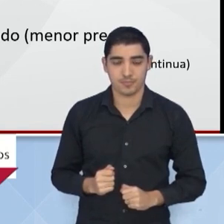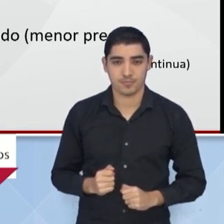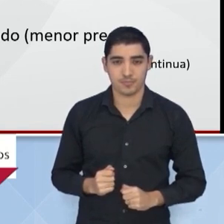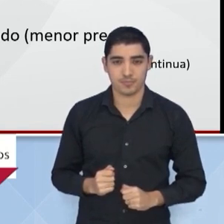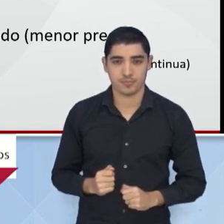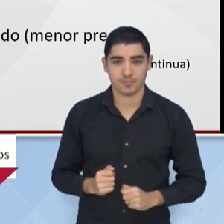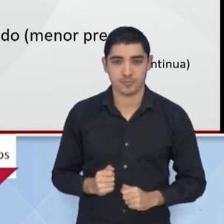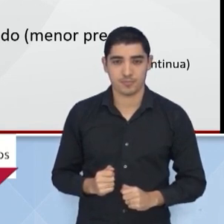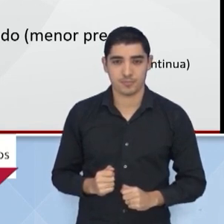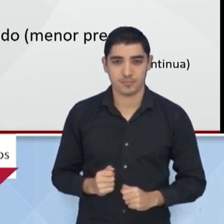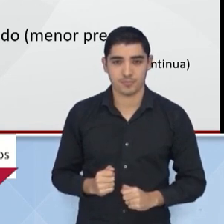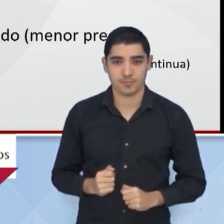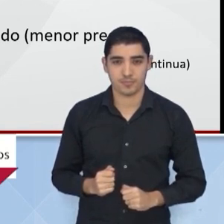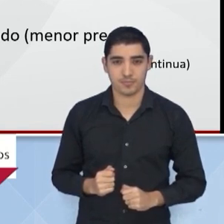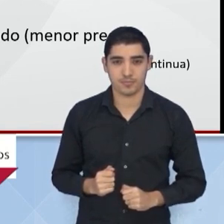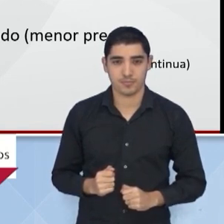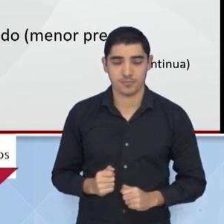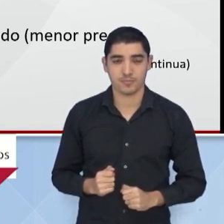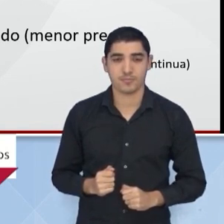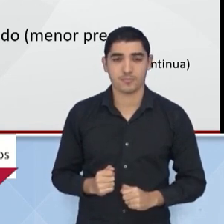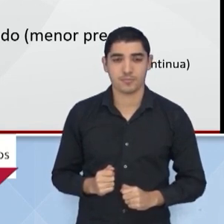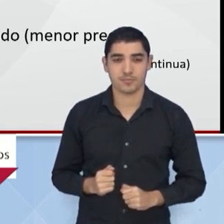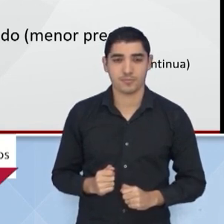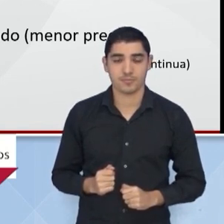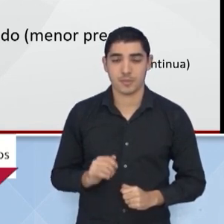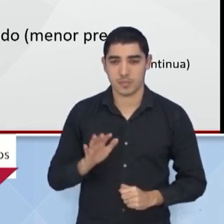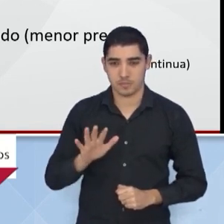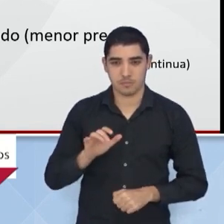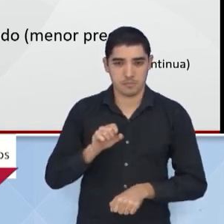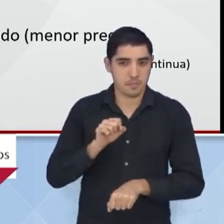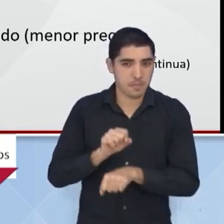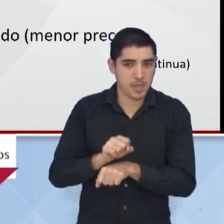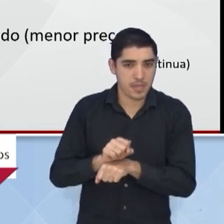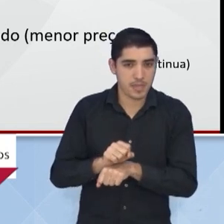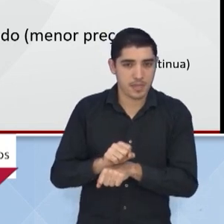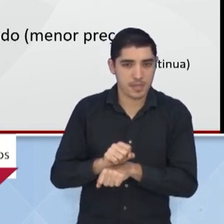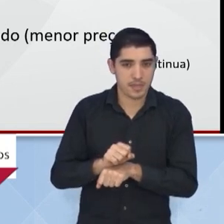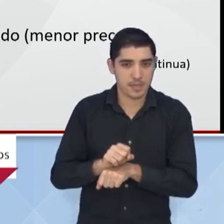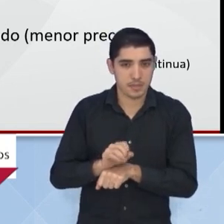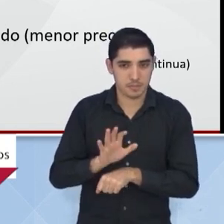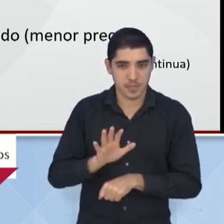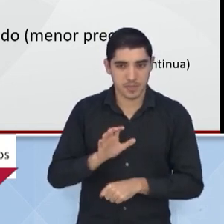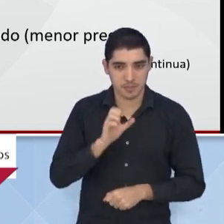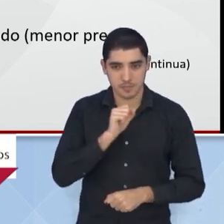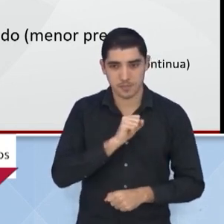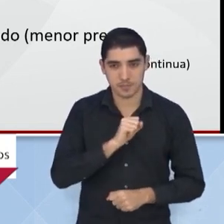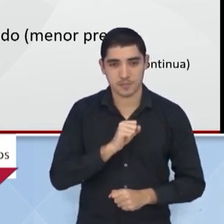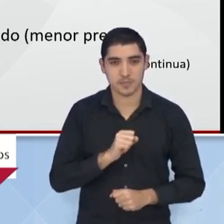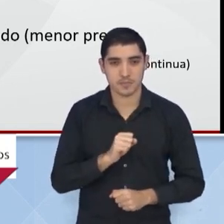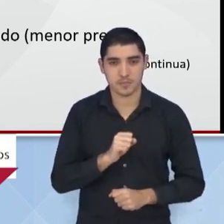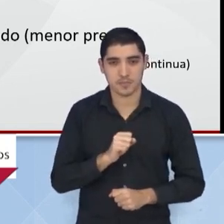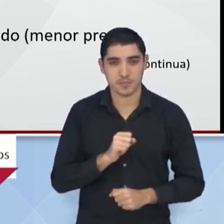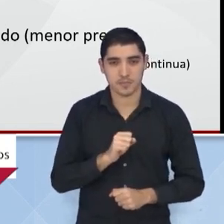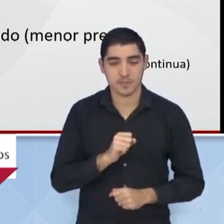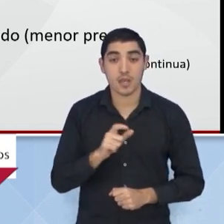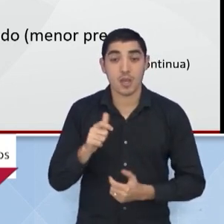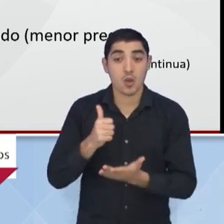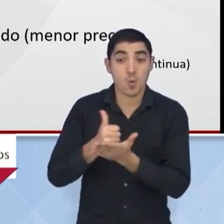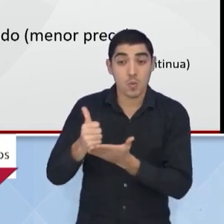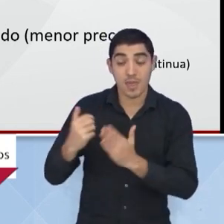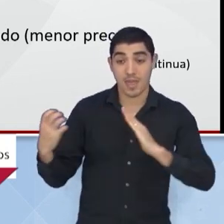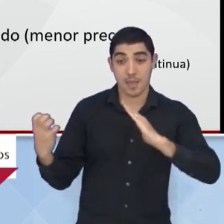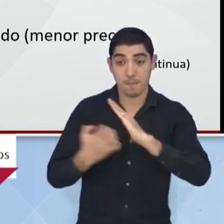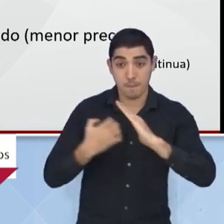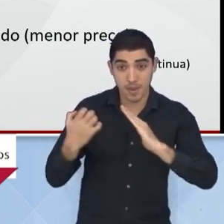aqui objeto é não pera aí gente só um momento contratação de empresa Para prestação de